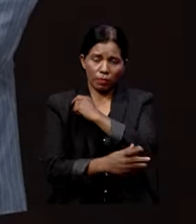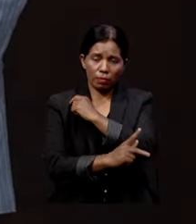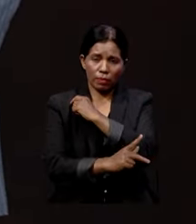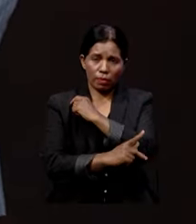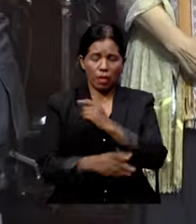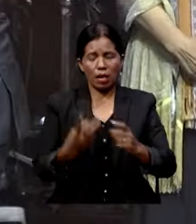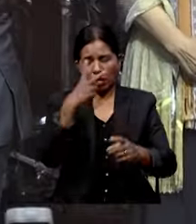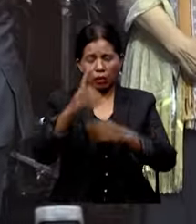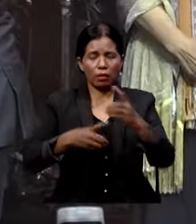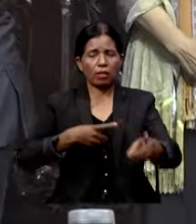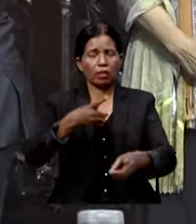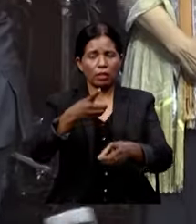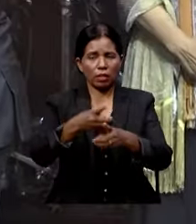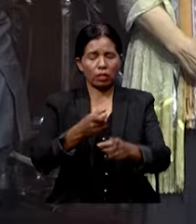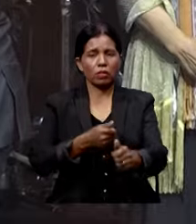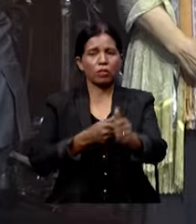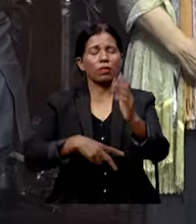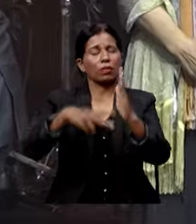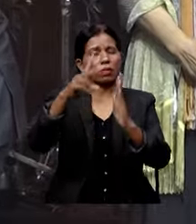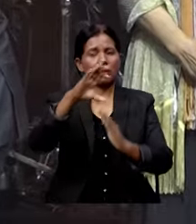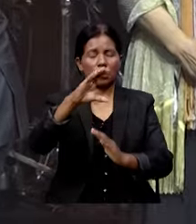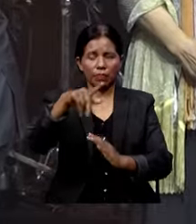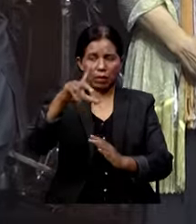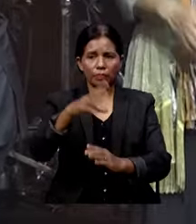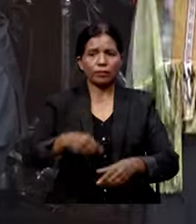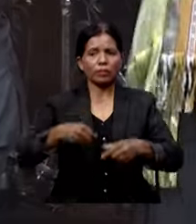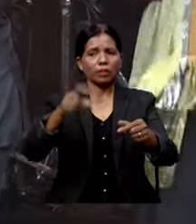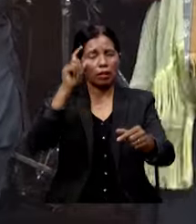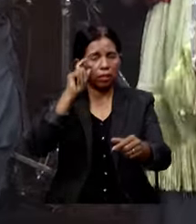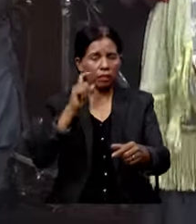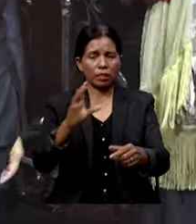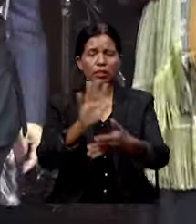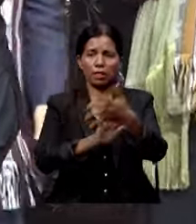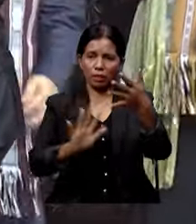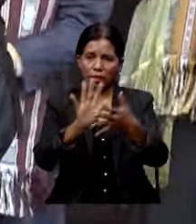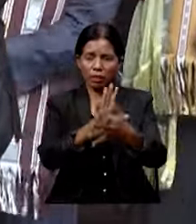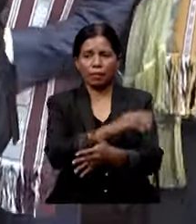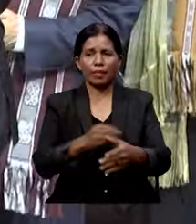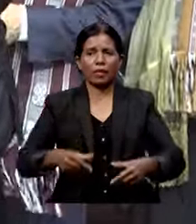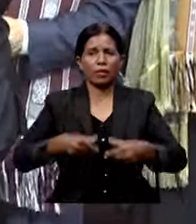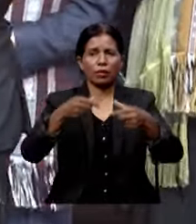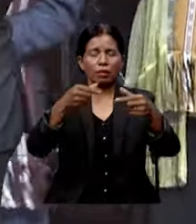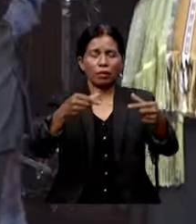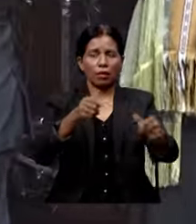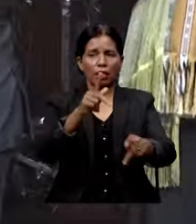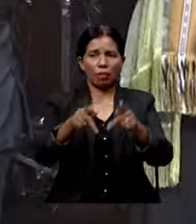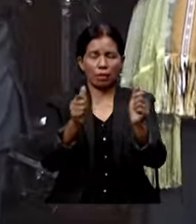direito tuir valores sepel penian. Além de condecora Xanana Guzmán e a cerimônia ne, Prêmios Lusófonos mos condecora